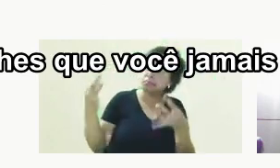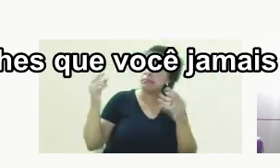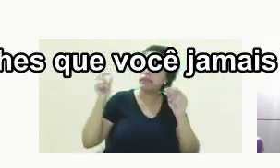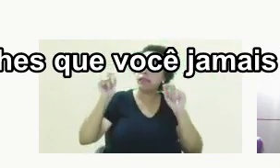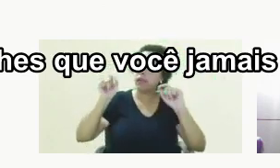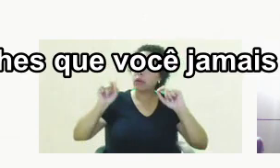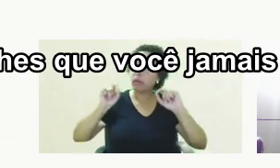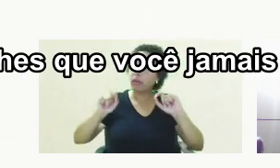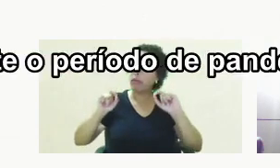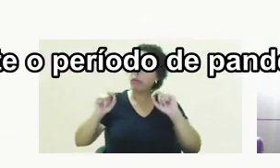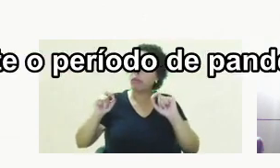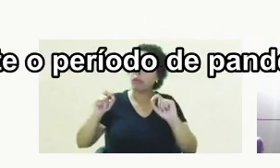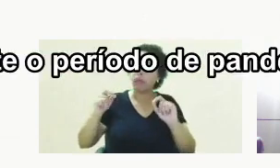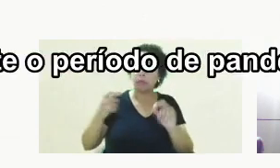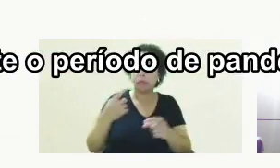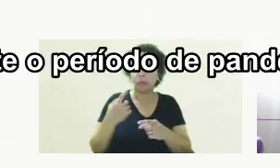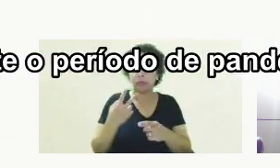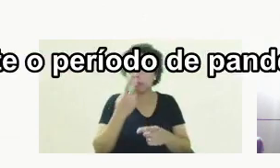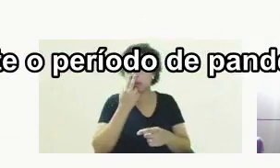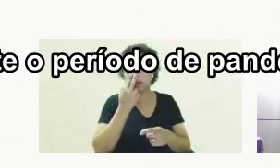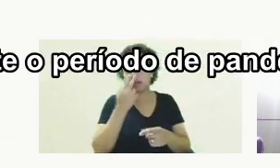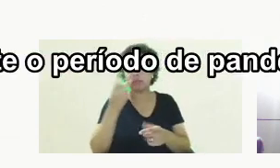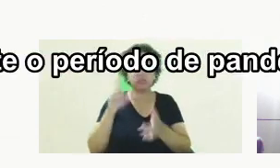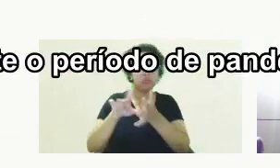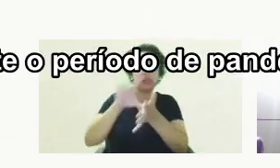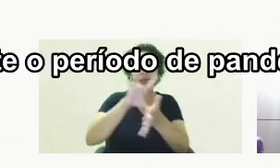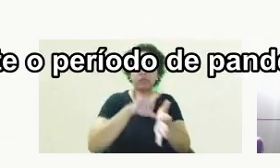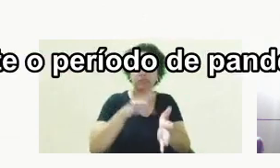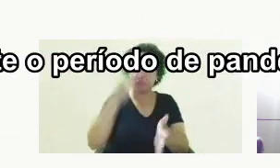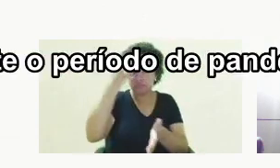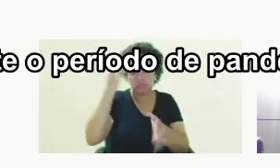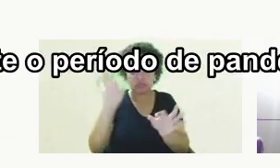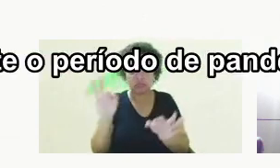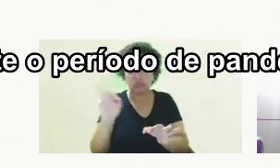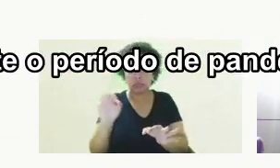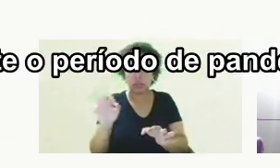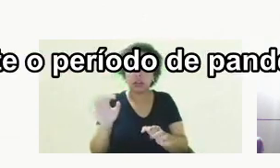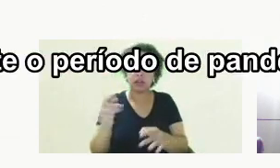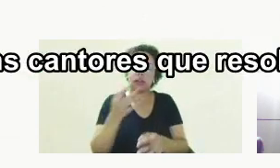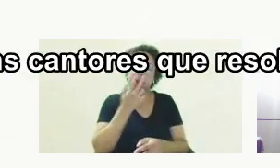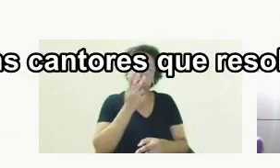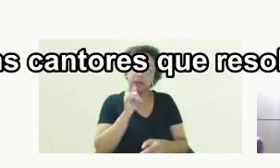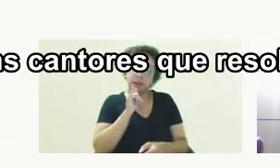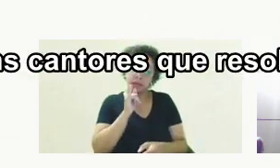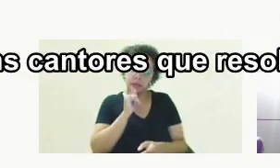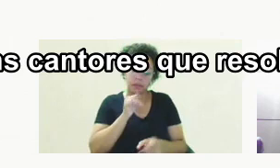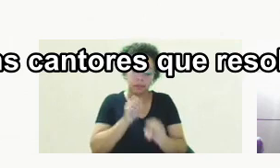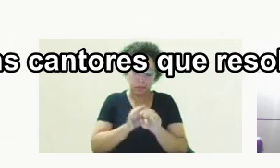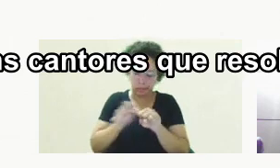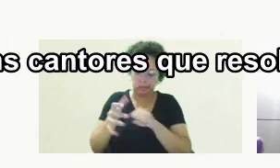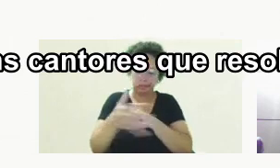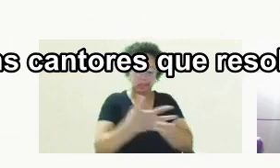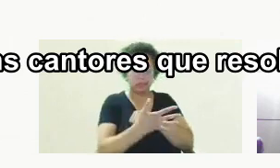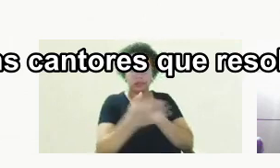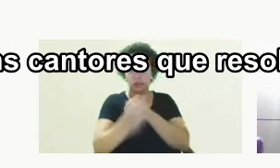jamais havia pensado. Por exemplo, durante o período de pandemia, em 2020,